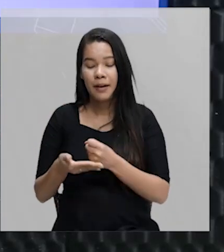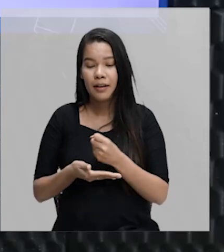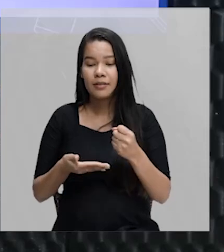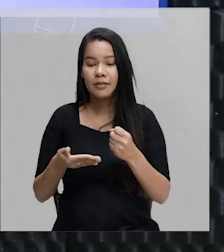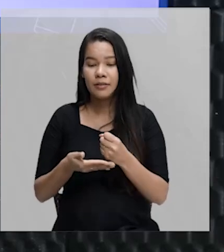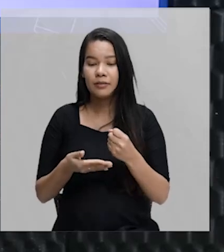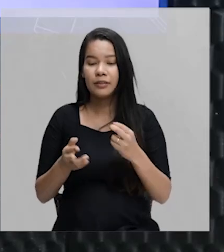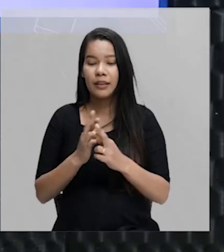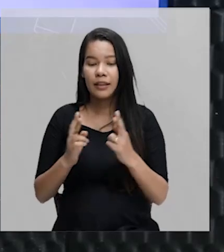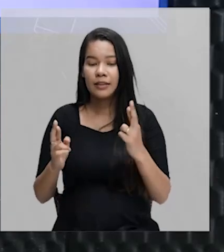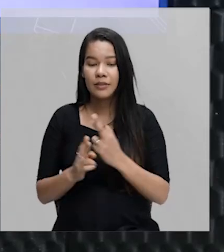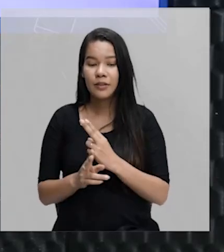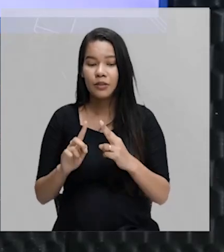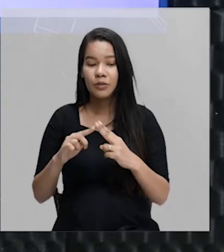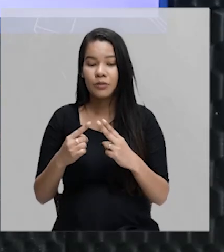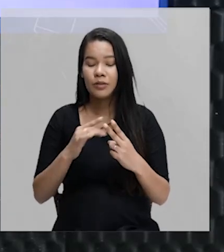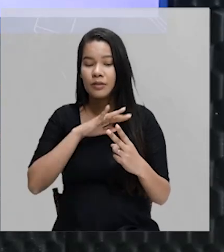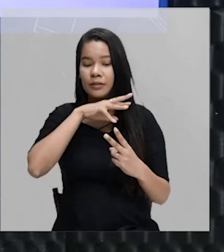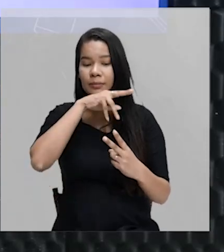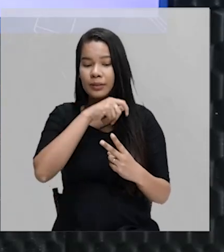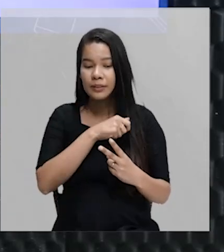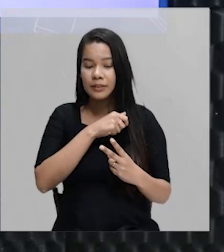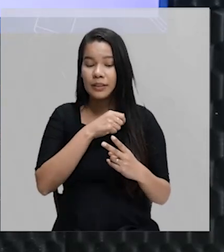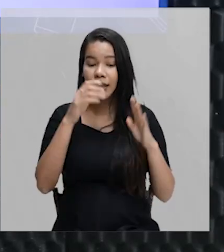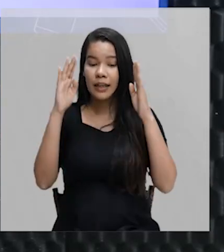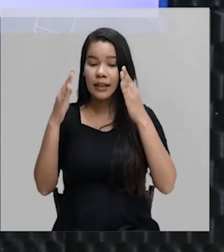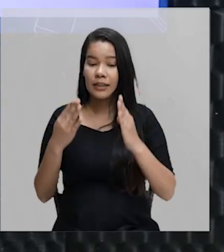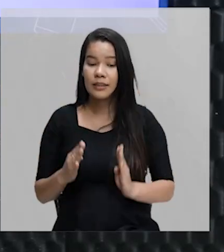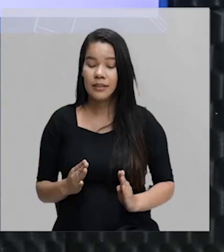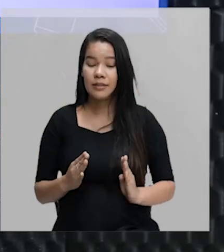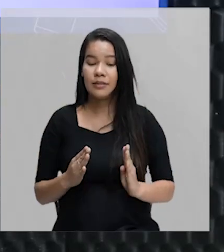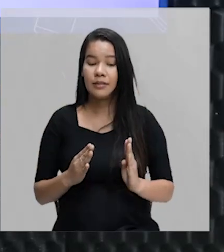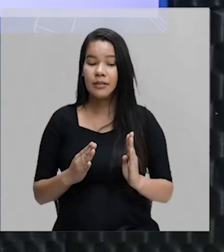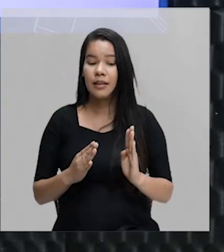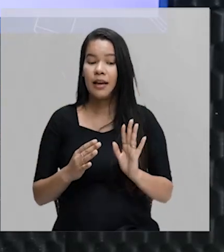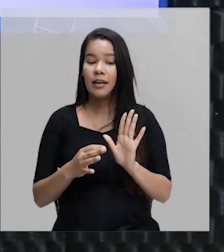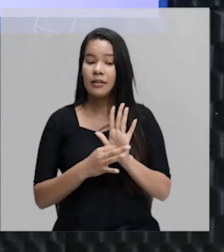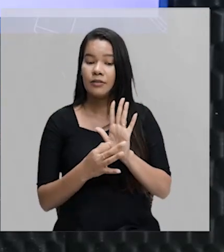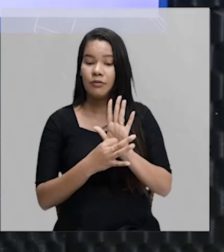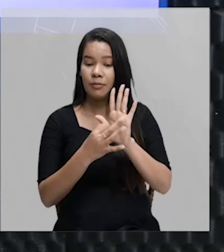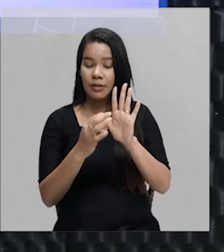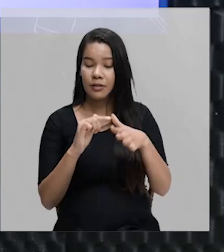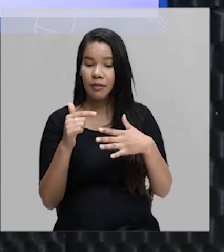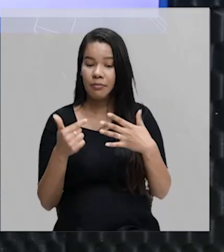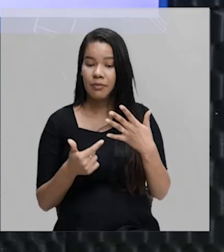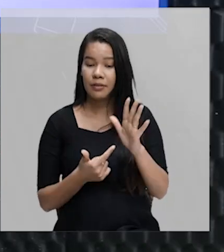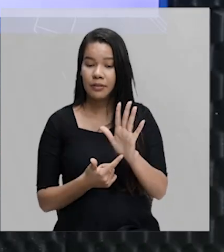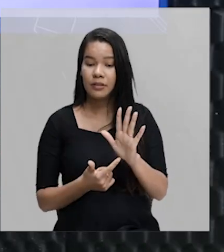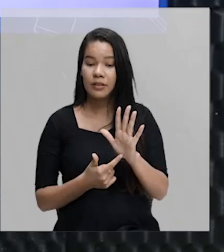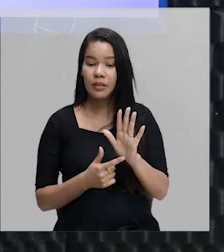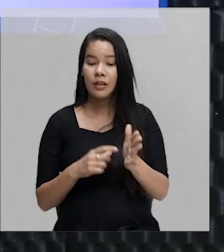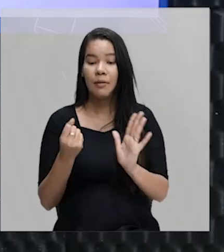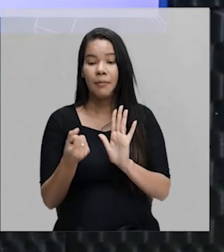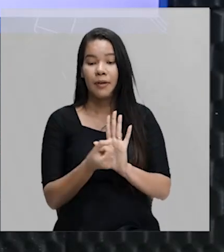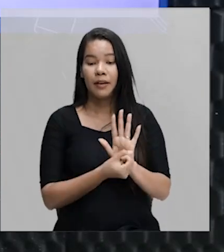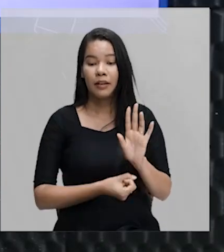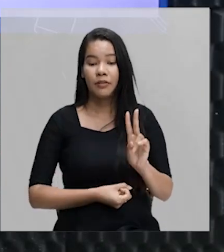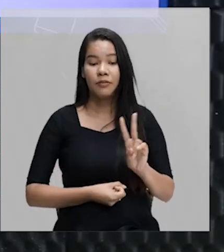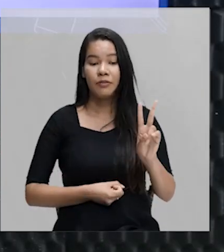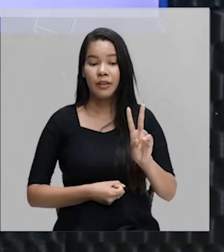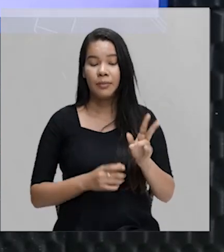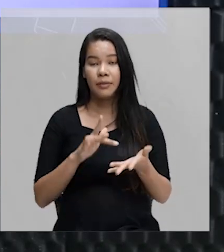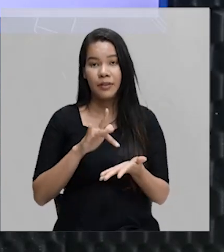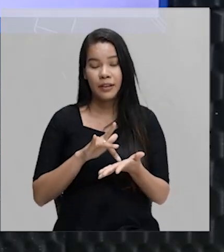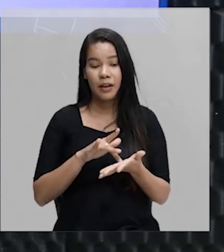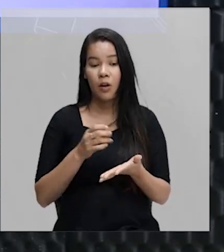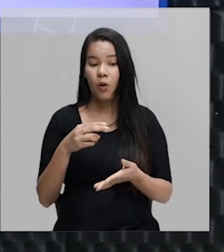cruzamento entre dois animais. Analise as afirmativas abaixo e marque V para verdadeira e F para falso.